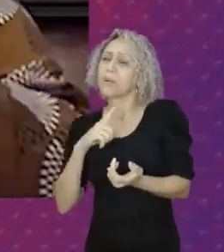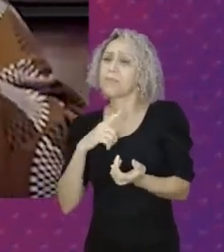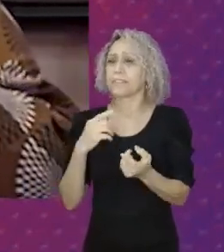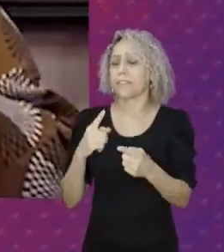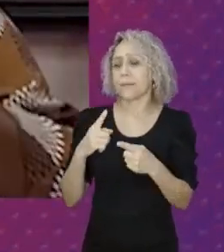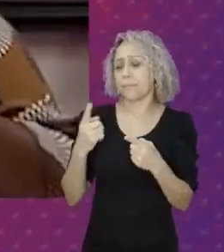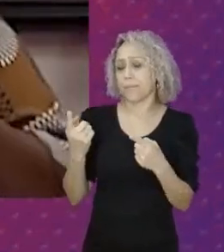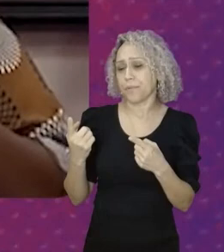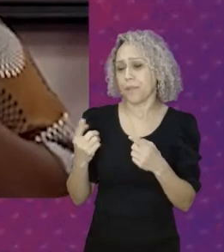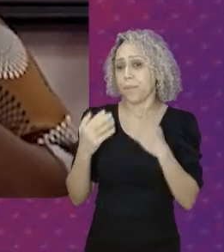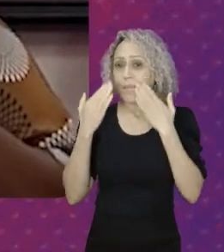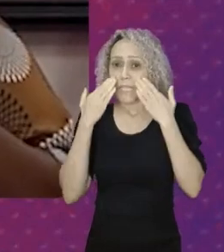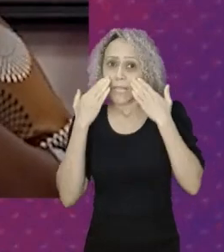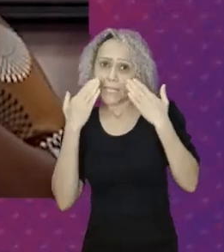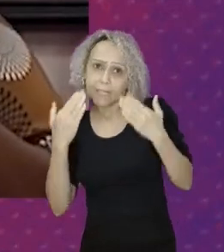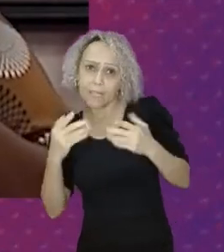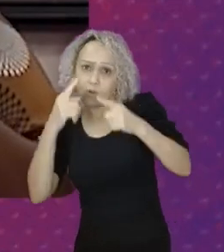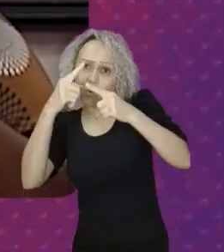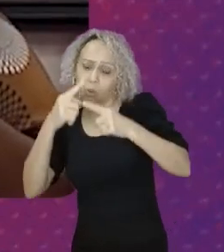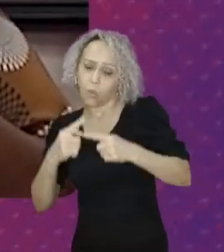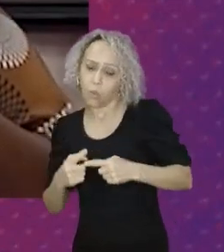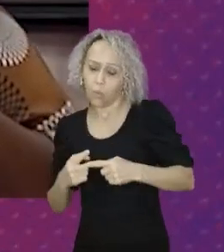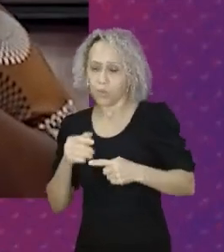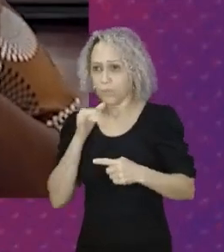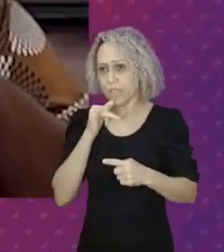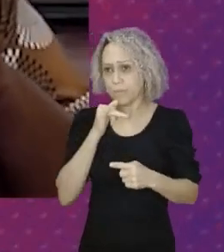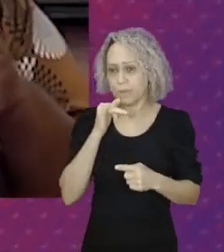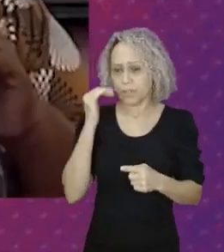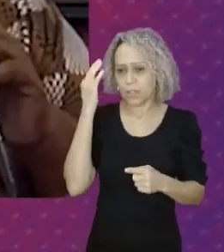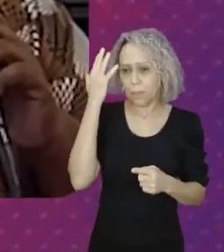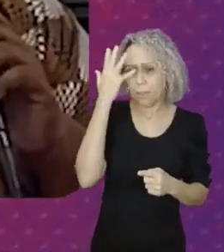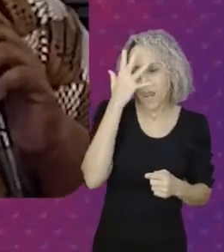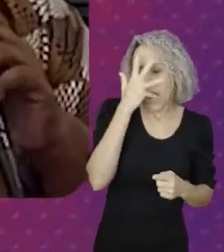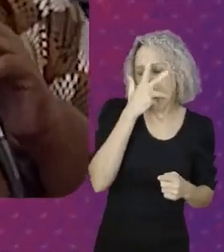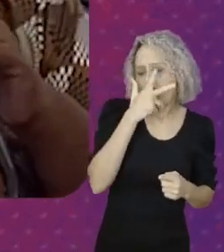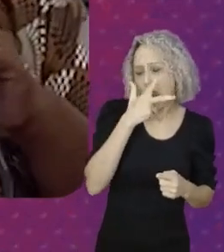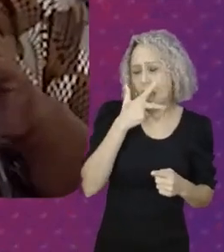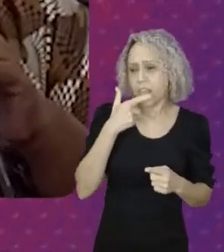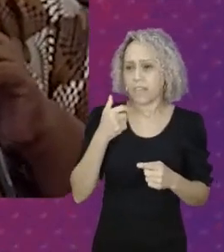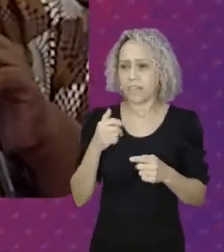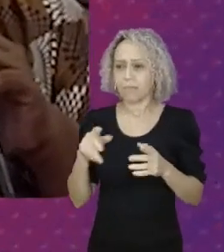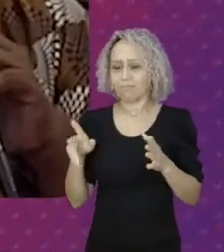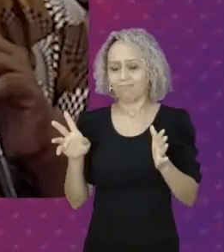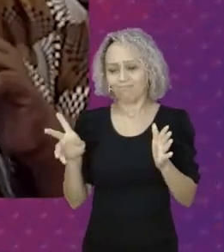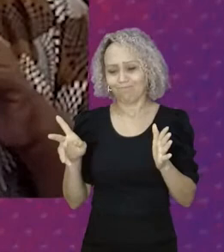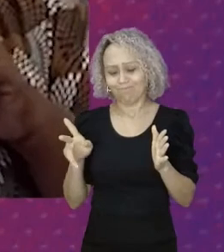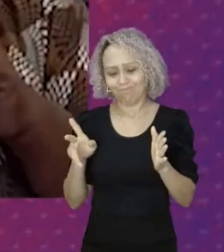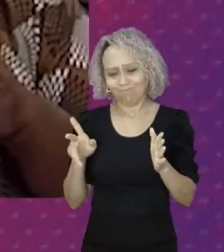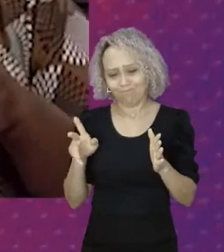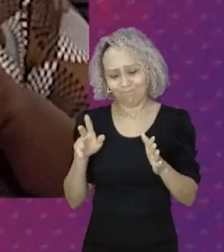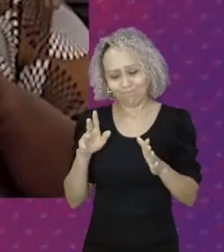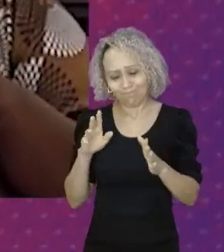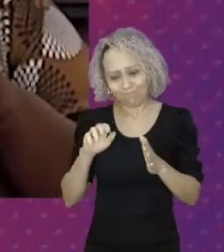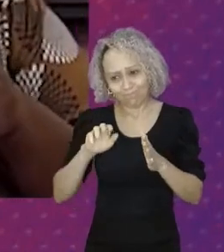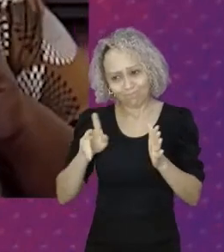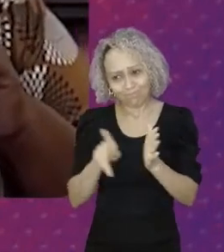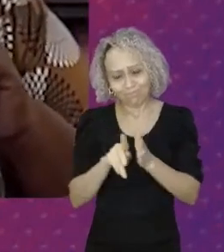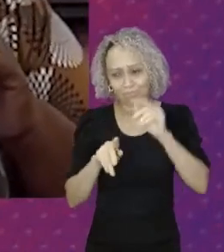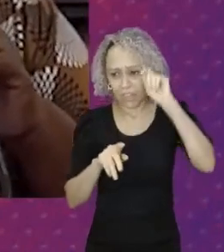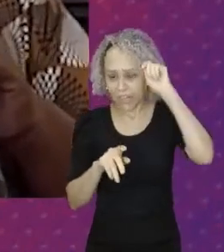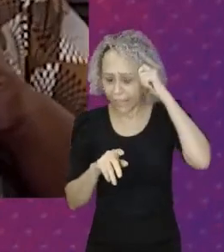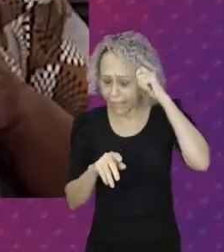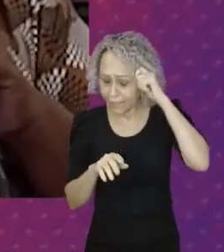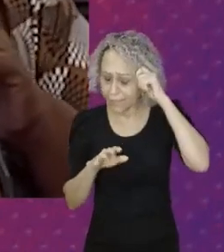do movimento negro. Né? E ainda hoje, as pessoas acham, né? Muita gente parte do